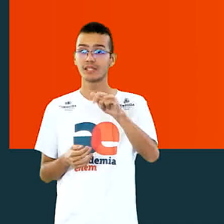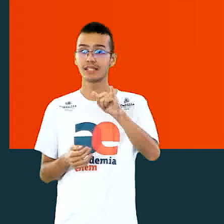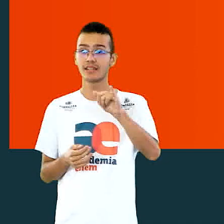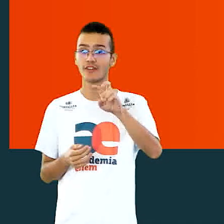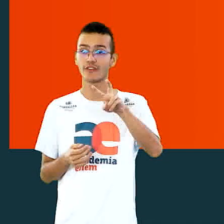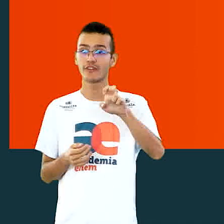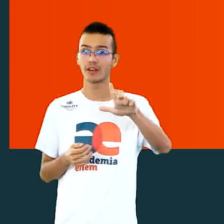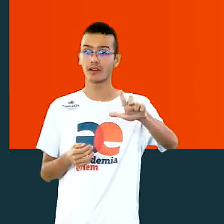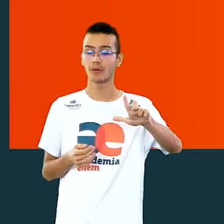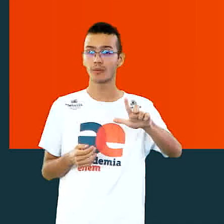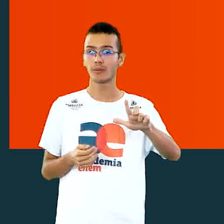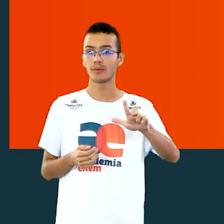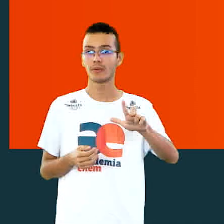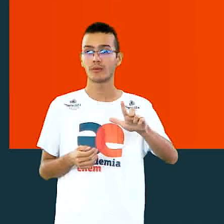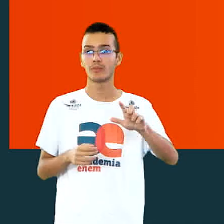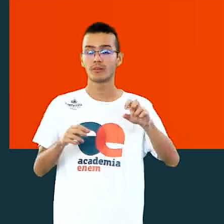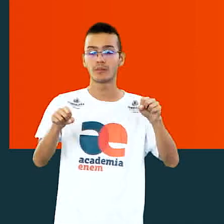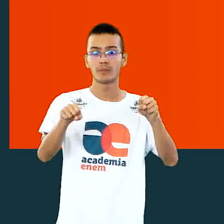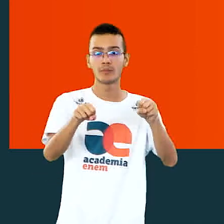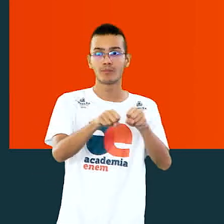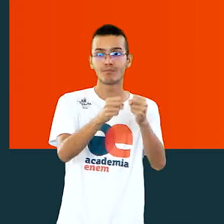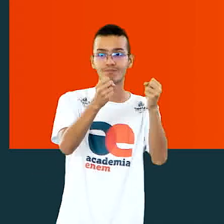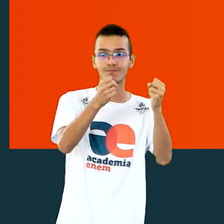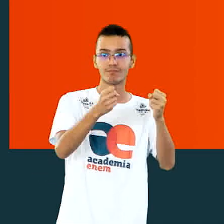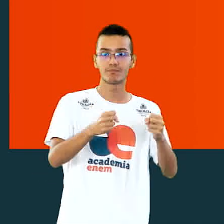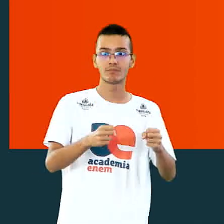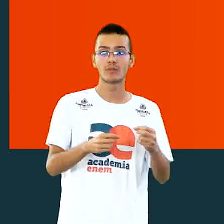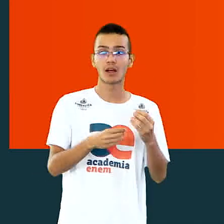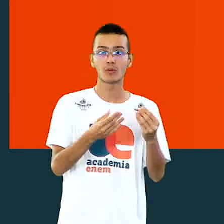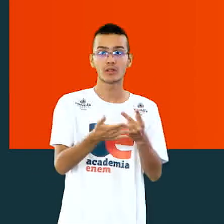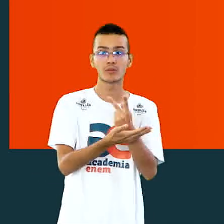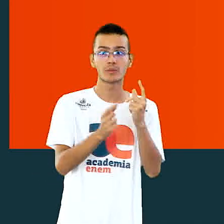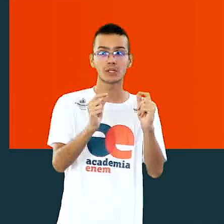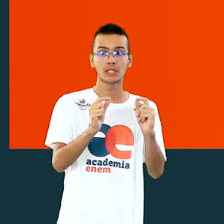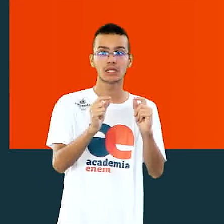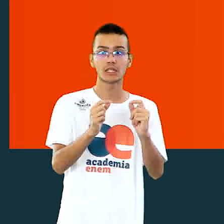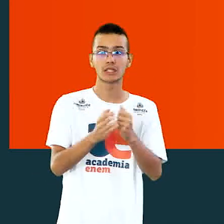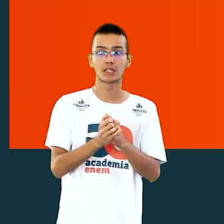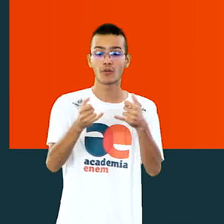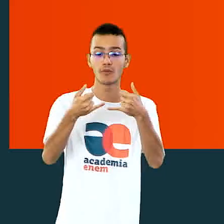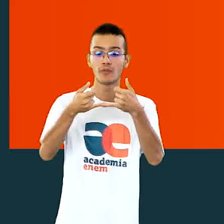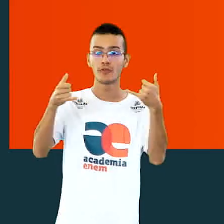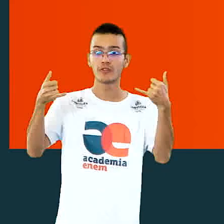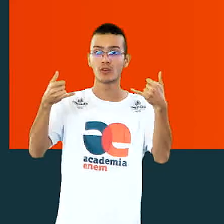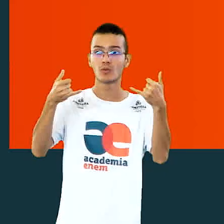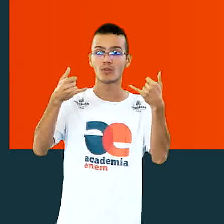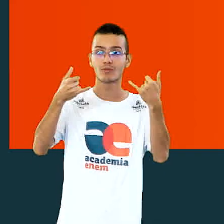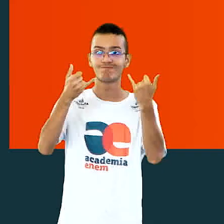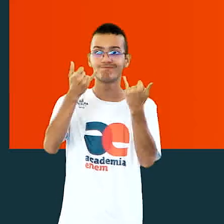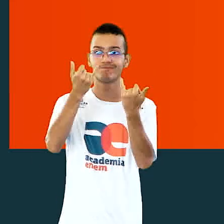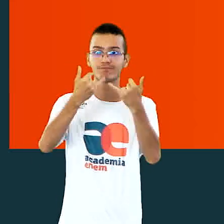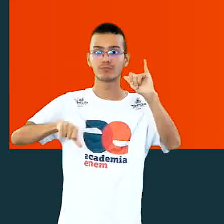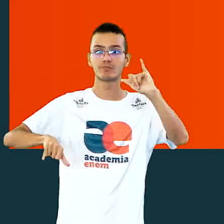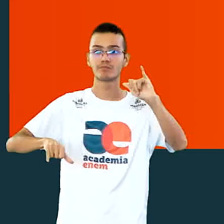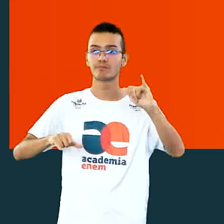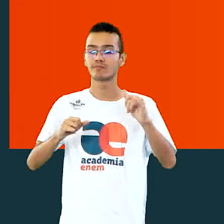no circuito se romper? O fio corta, a corrente